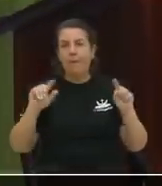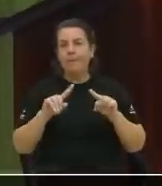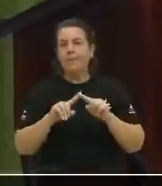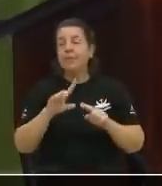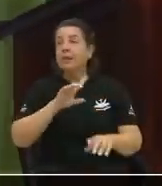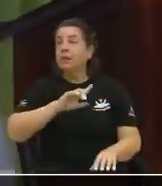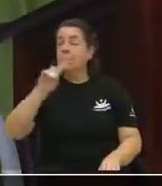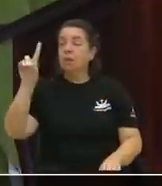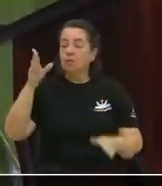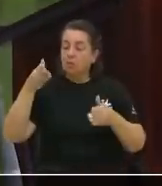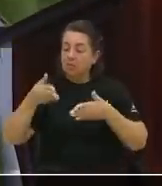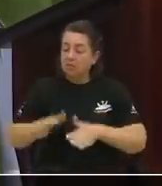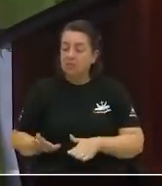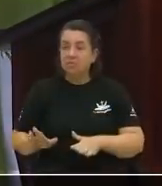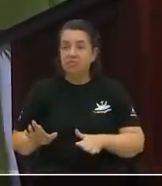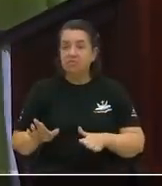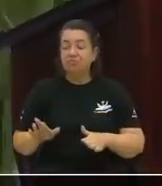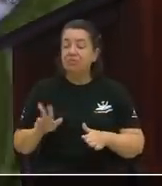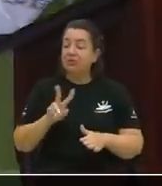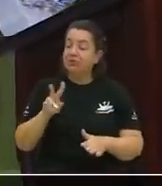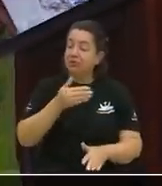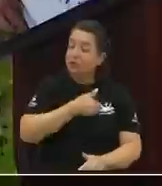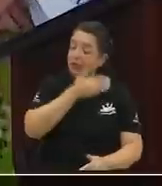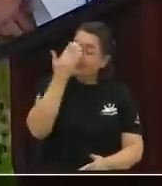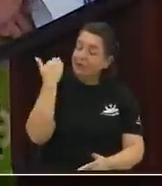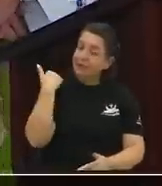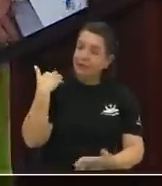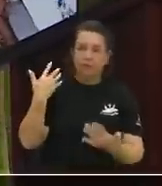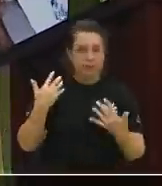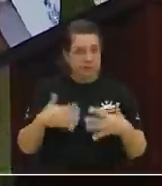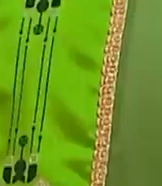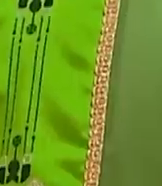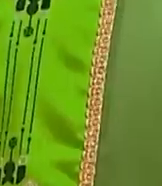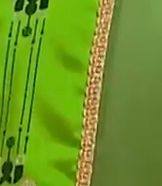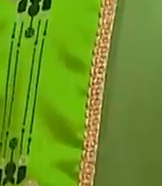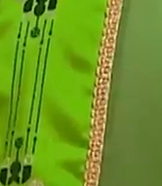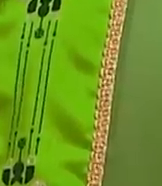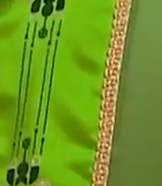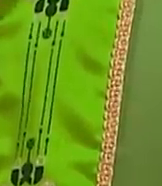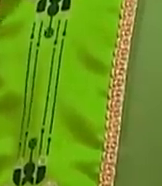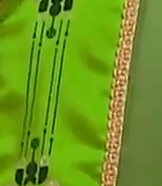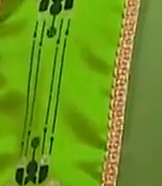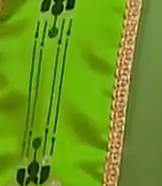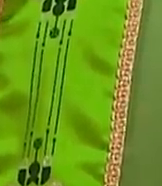nasceu no seio da Virgem. Foi um tanto arriscado.